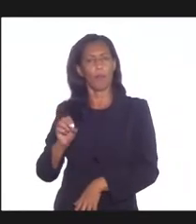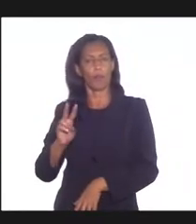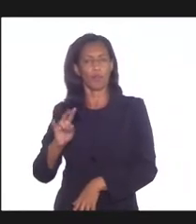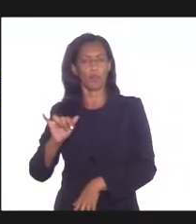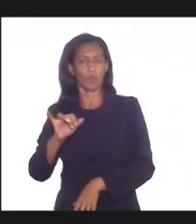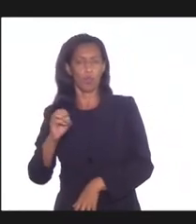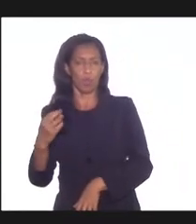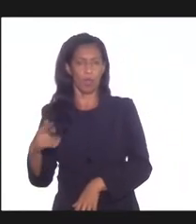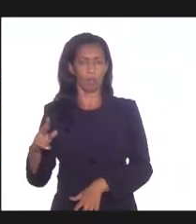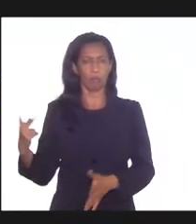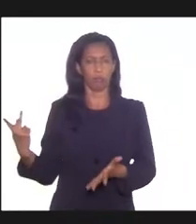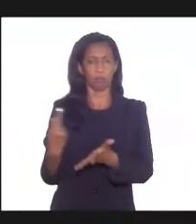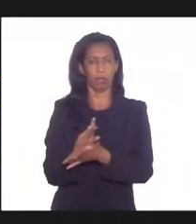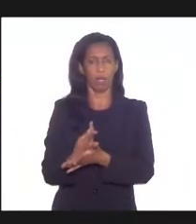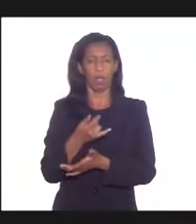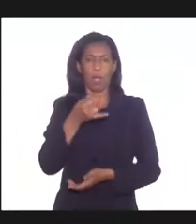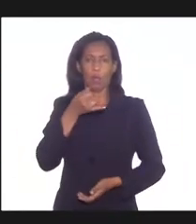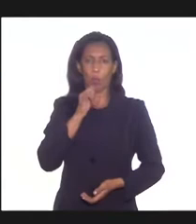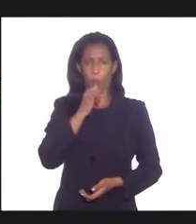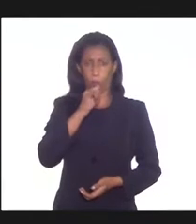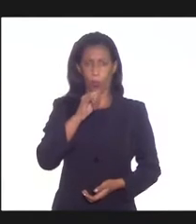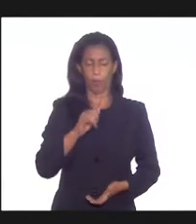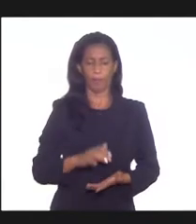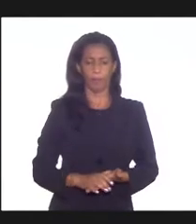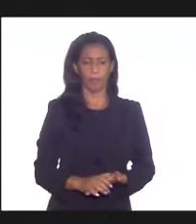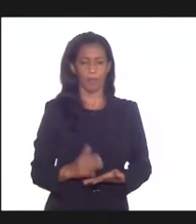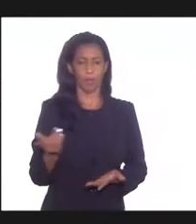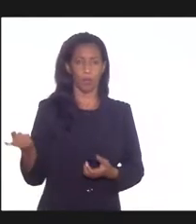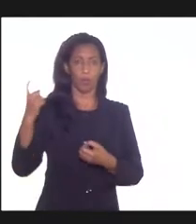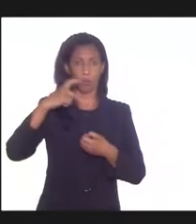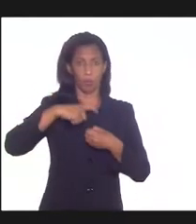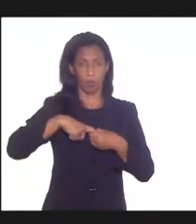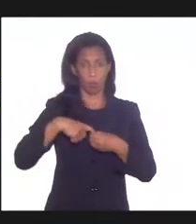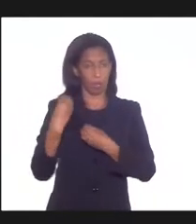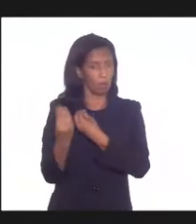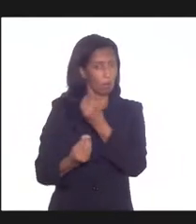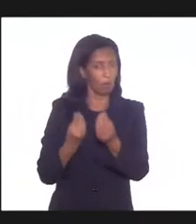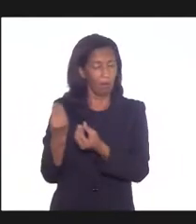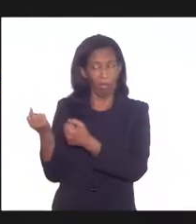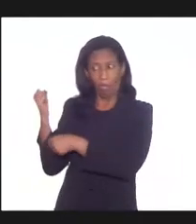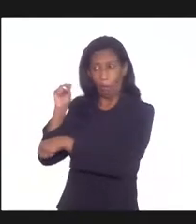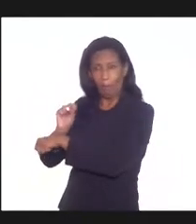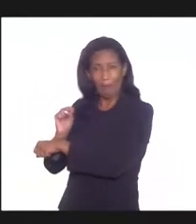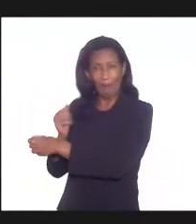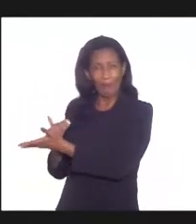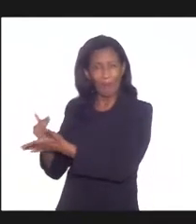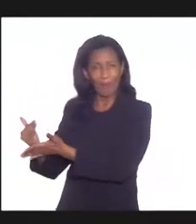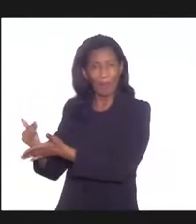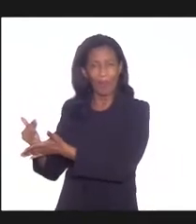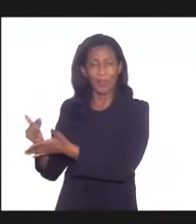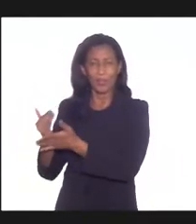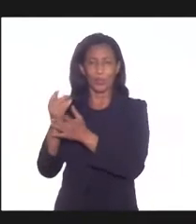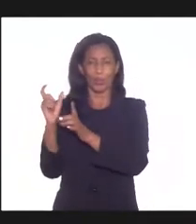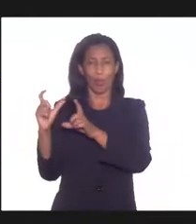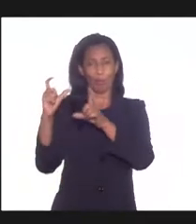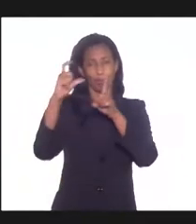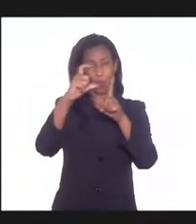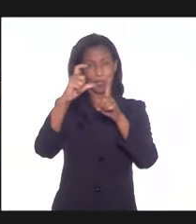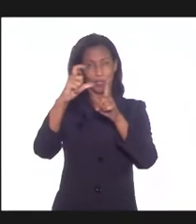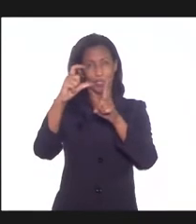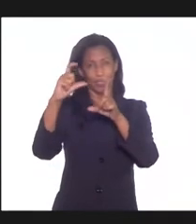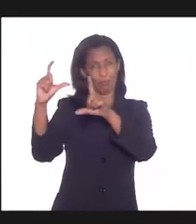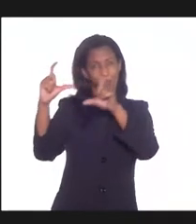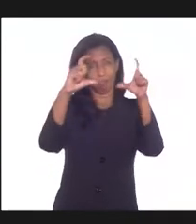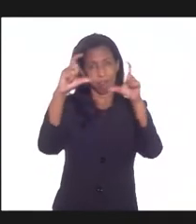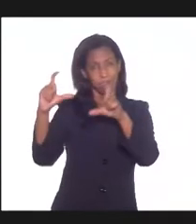em relação à Eletrobras, eu vou retomar como a gente parou no início, só dois slides atrás.